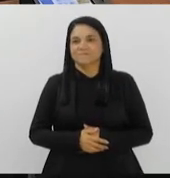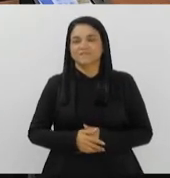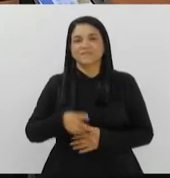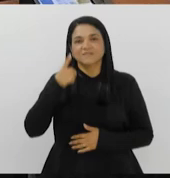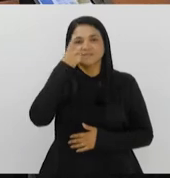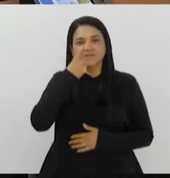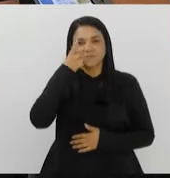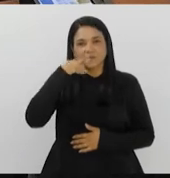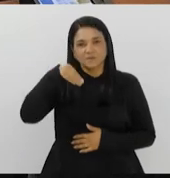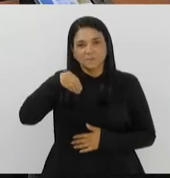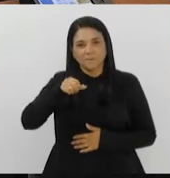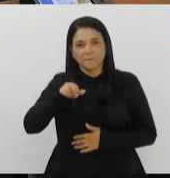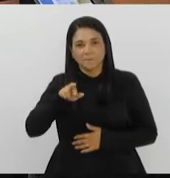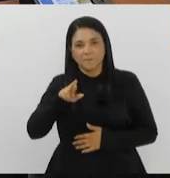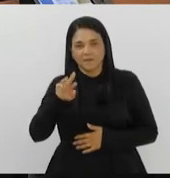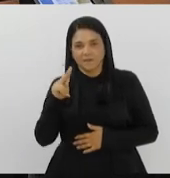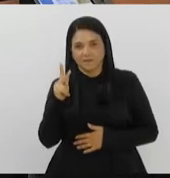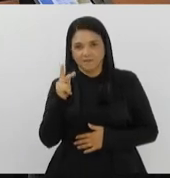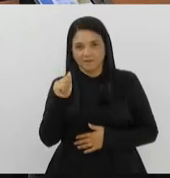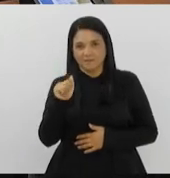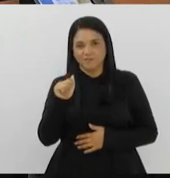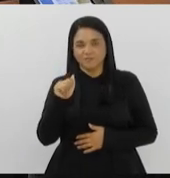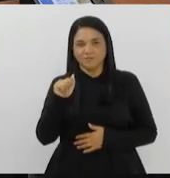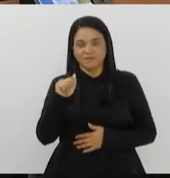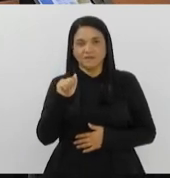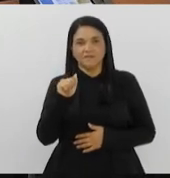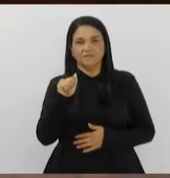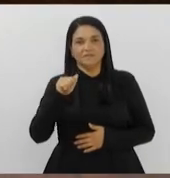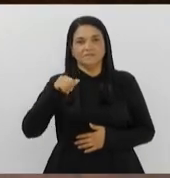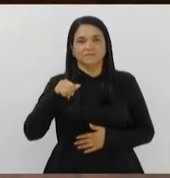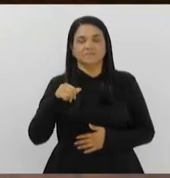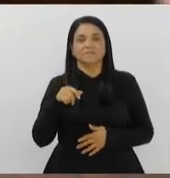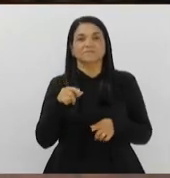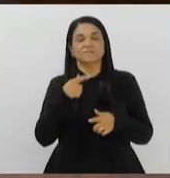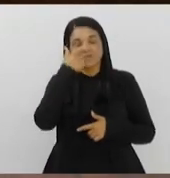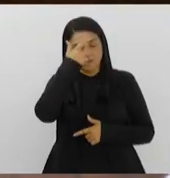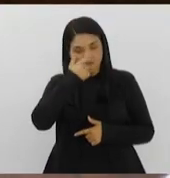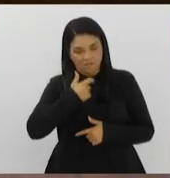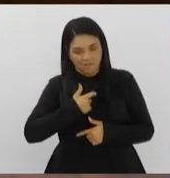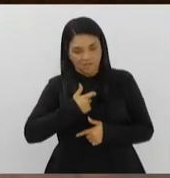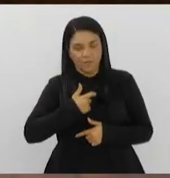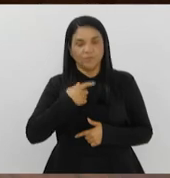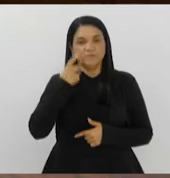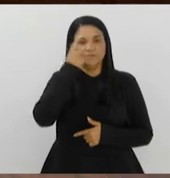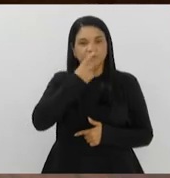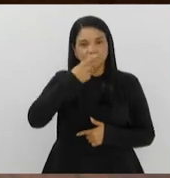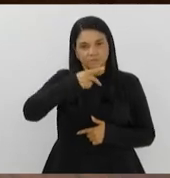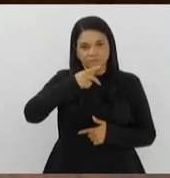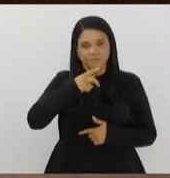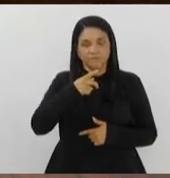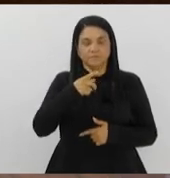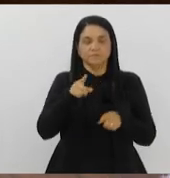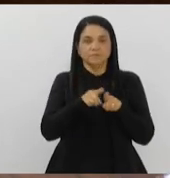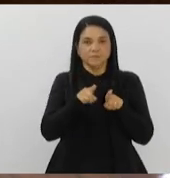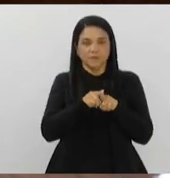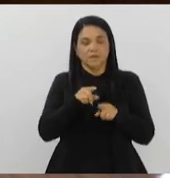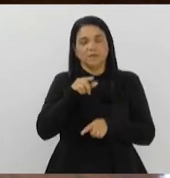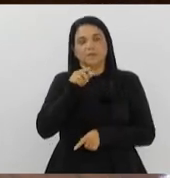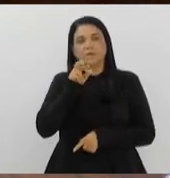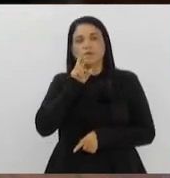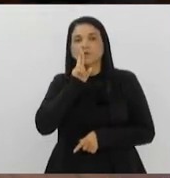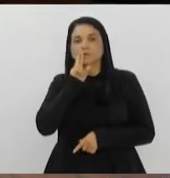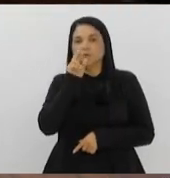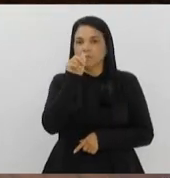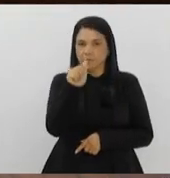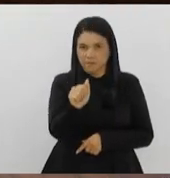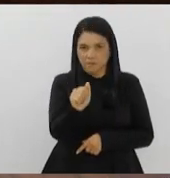Deputada Marta Rocha, eu, deputado Amorim,